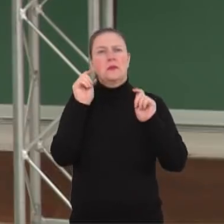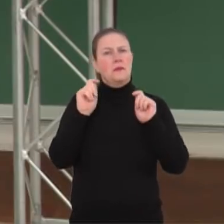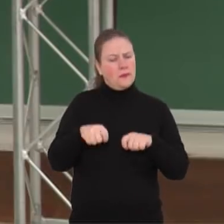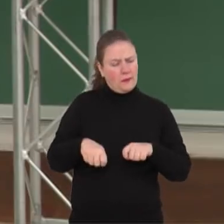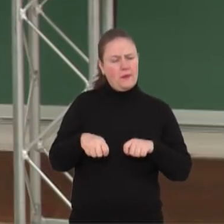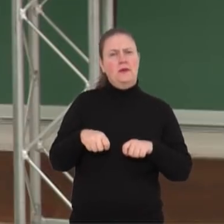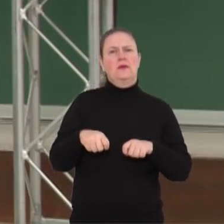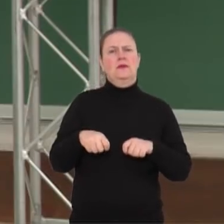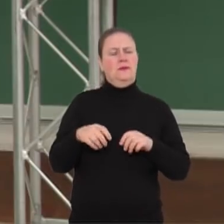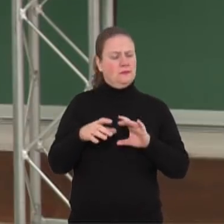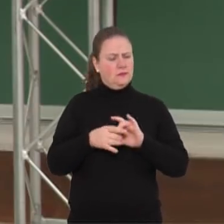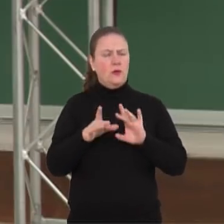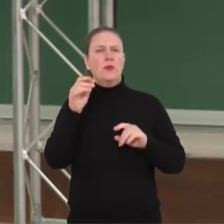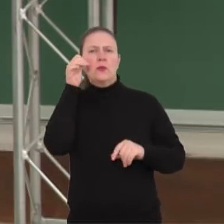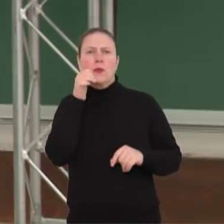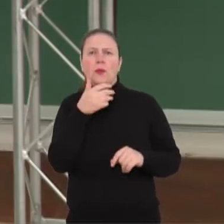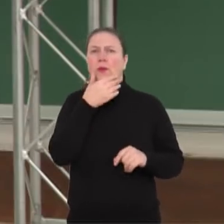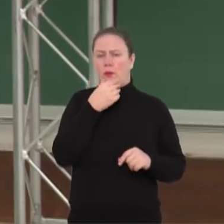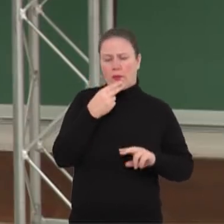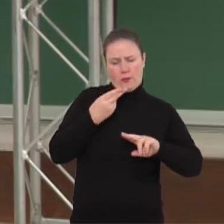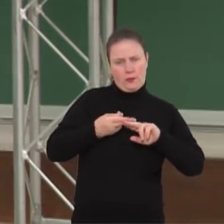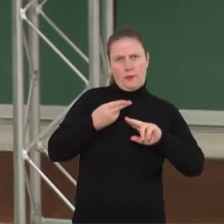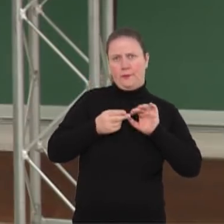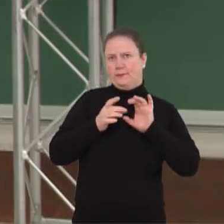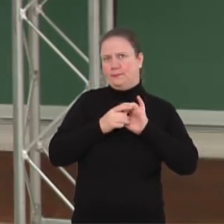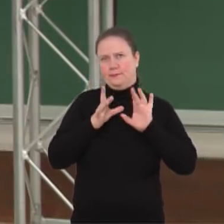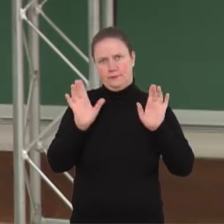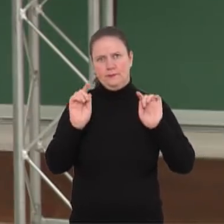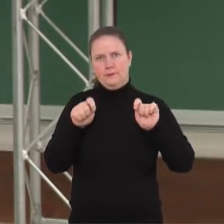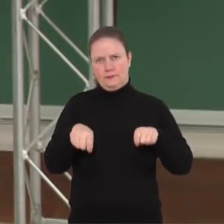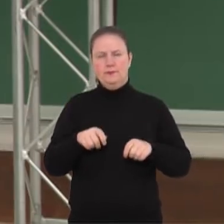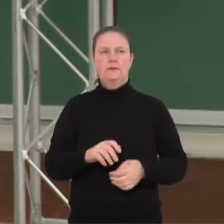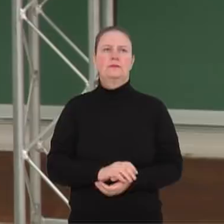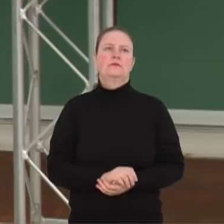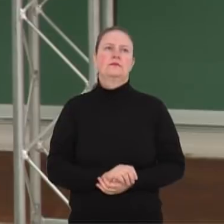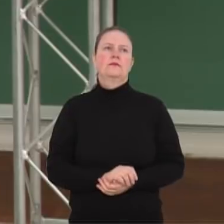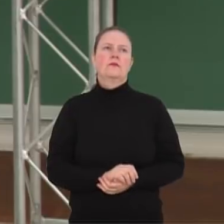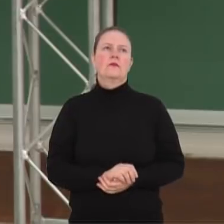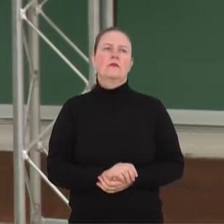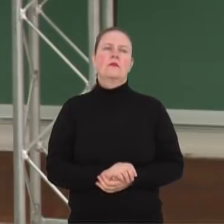mesmo, tá? Aqui é só um exemplinho para exemplificar a tua palavrinha.